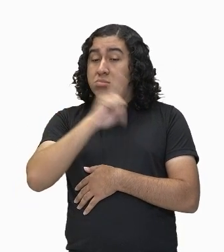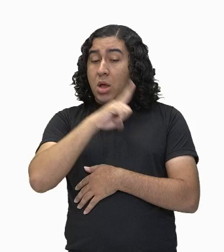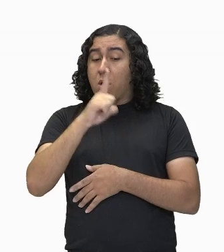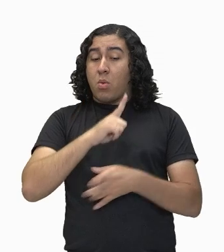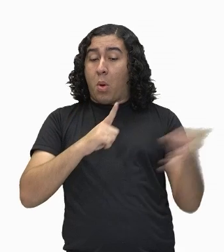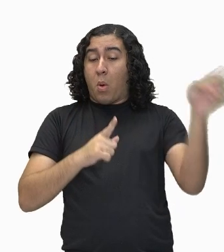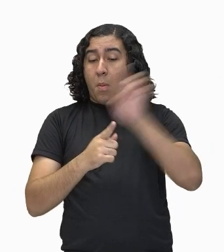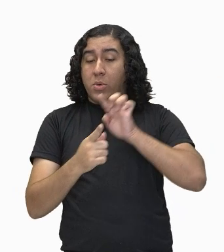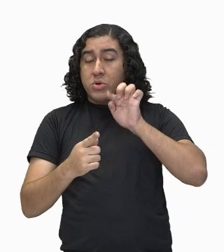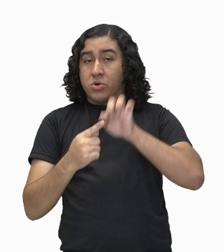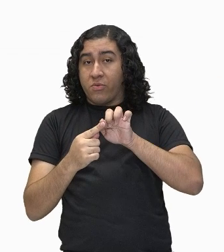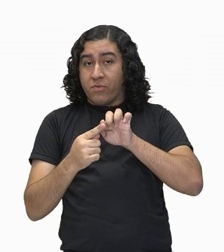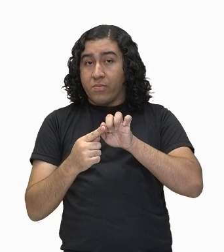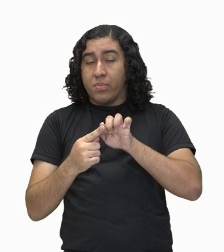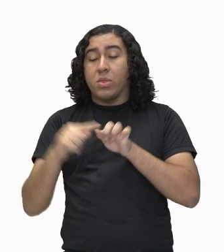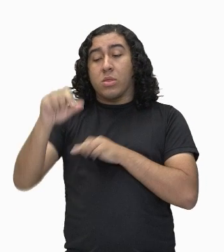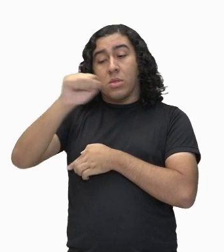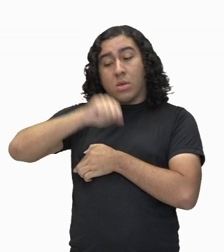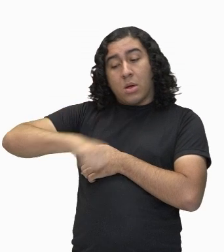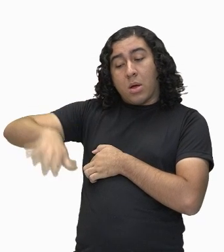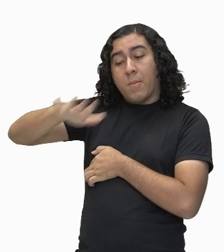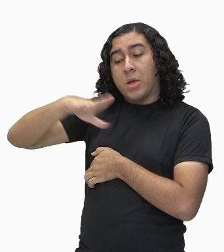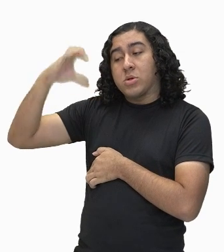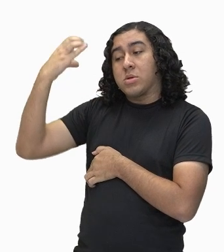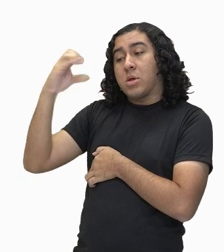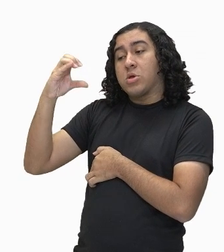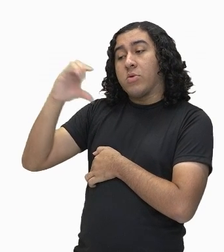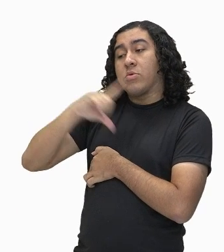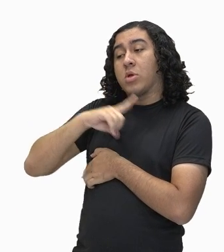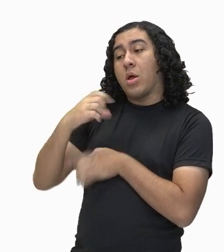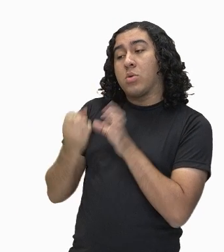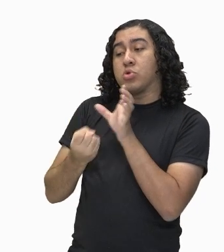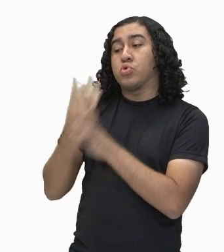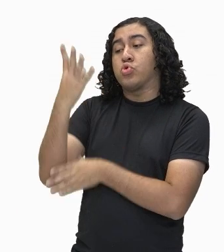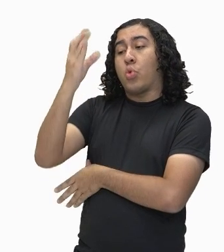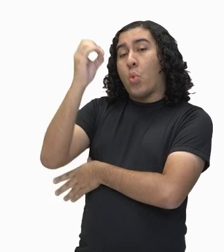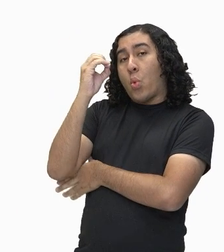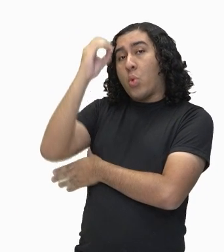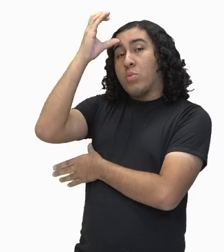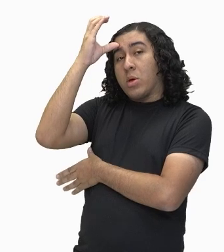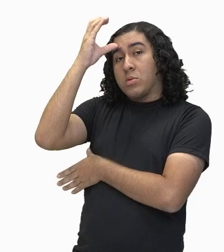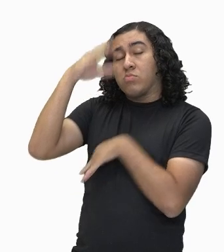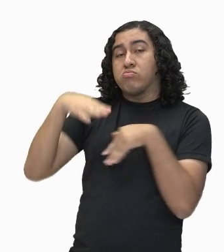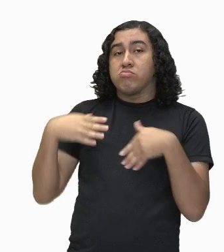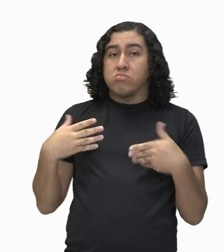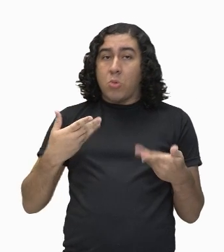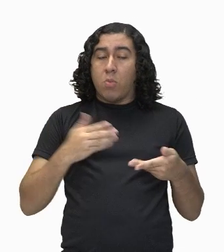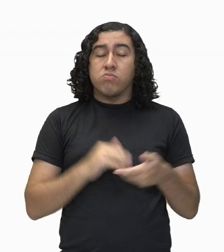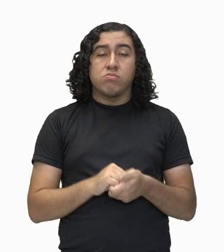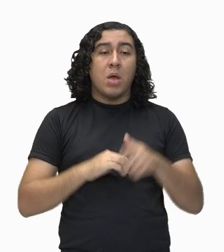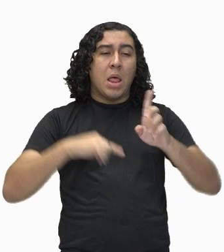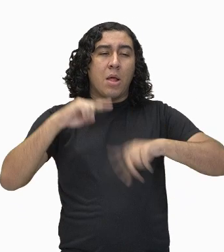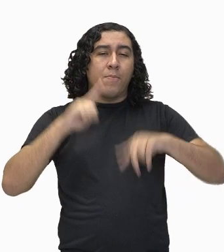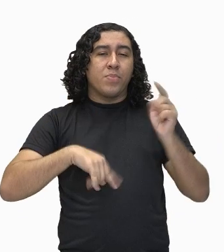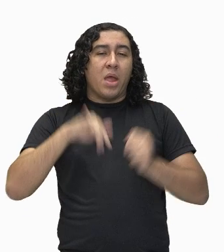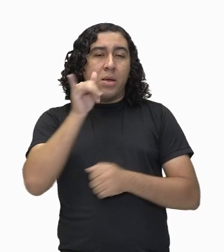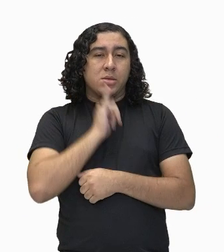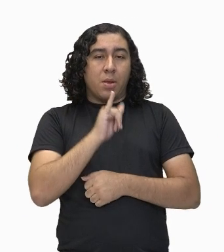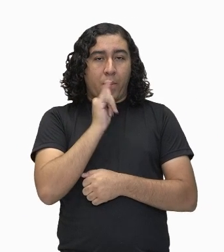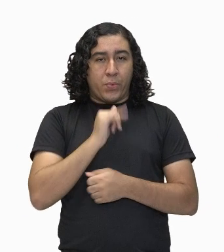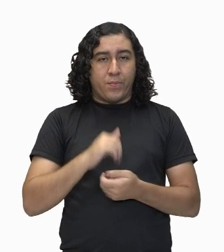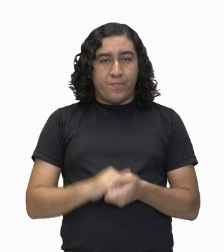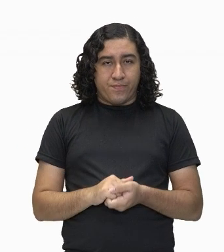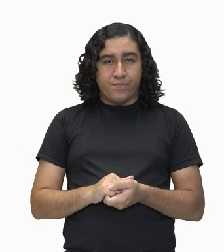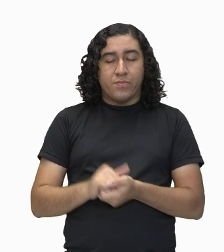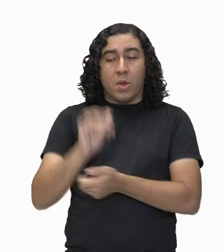campo científico, a produção de um conhecimento. Então esse objeto, vamos supor agora aí que